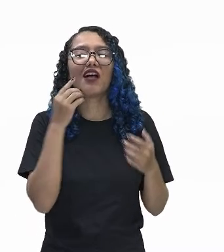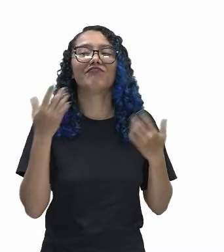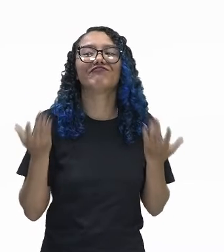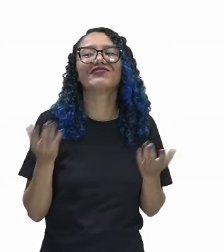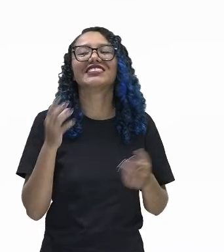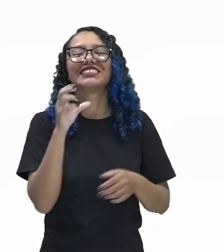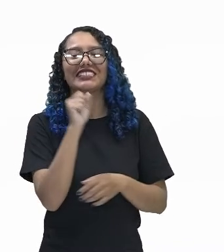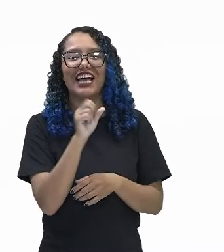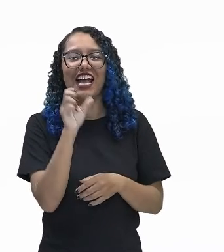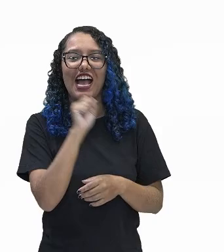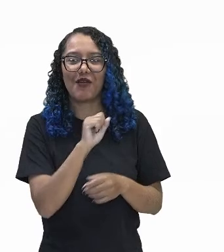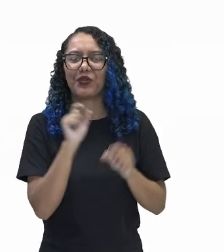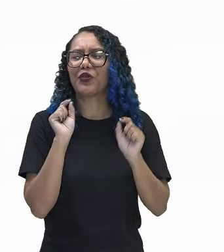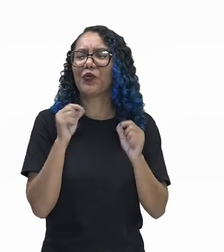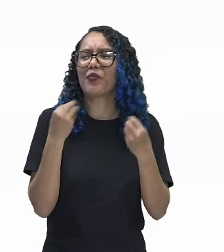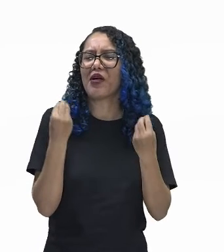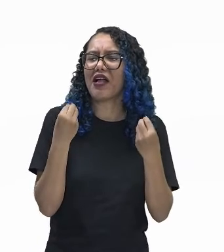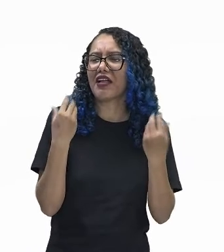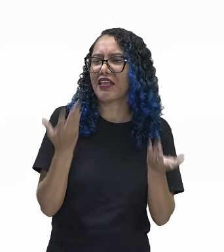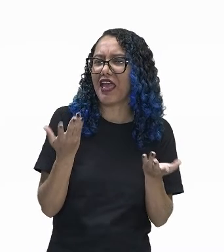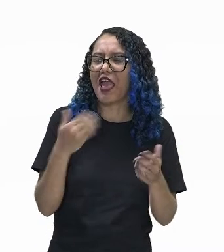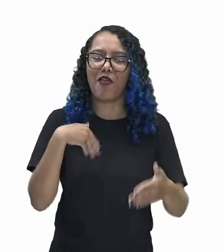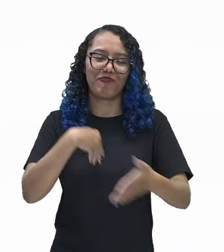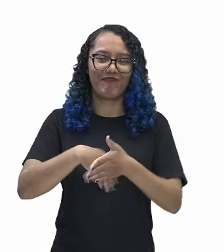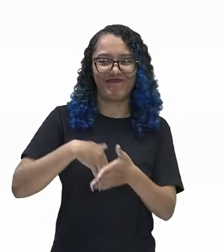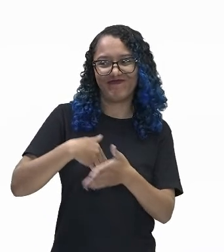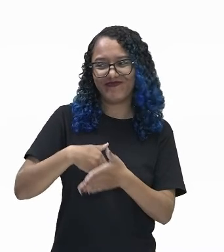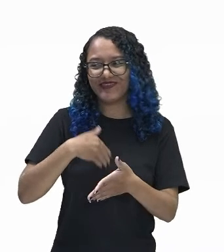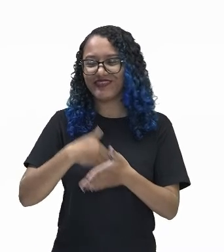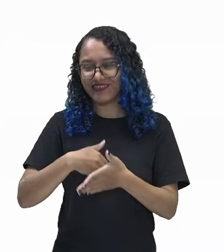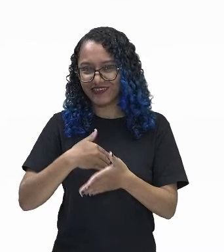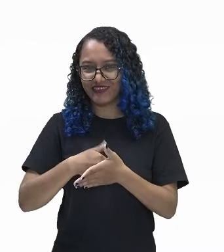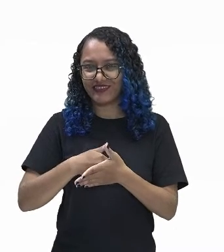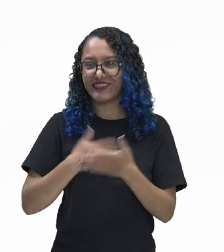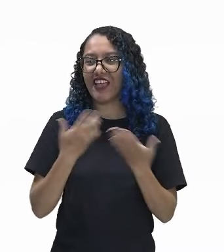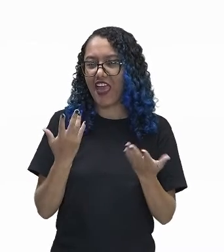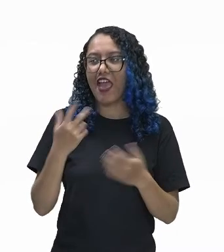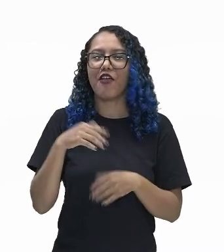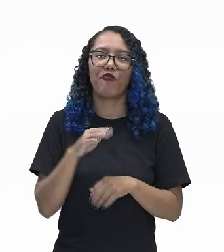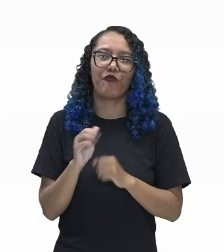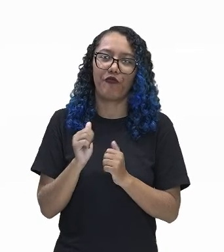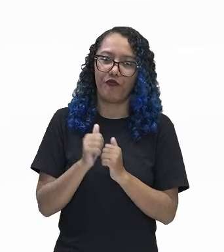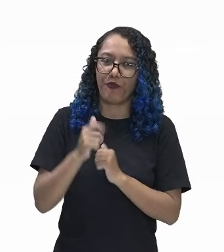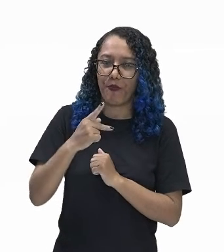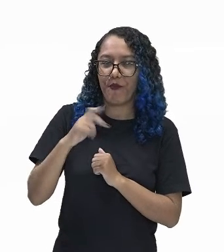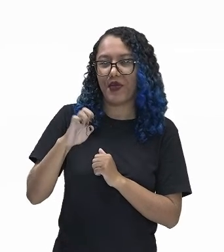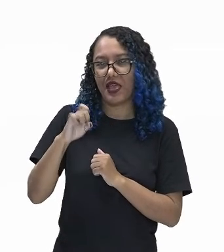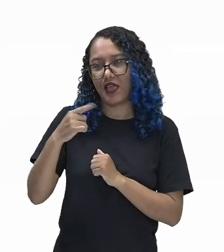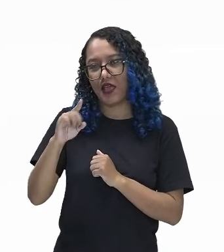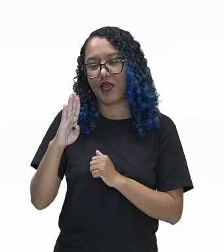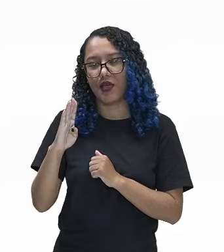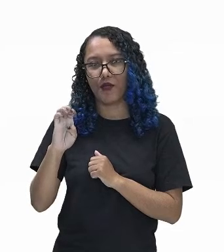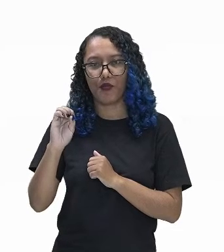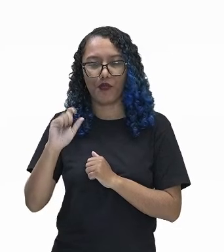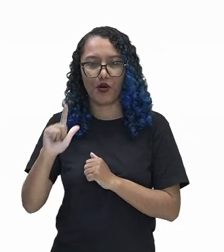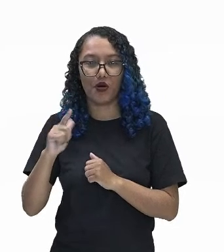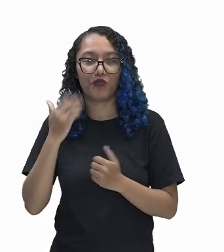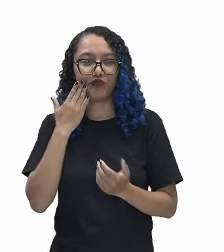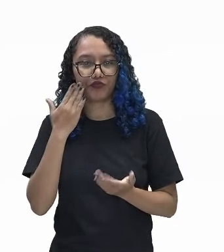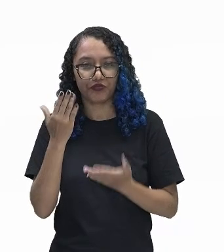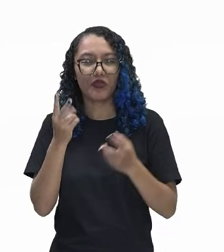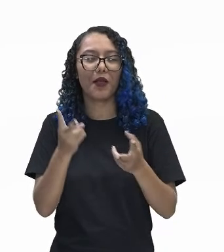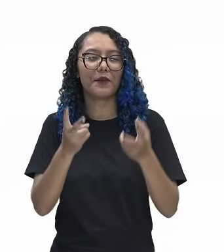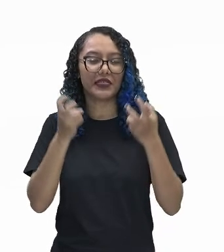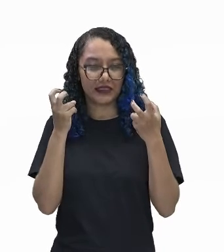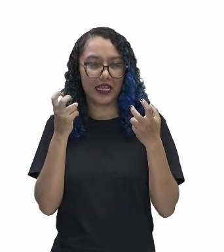um pebol, ó, um pebol, né? Olha só, pebol para os meninos aí, que é um futebol. Veja como é que tá agora. E aí, galera, tem a